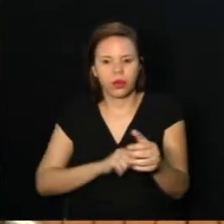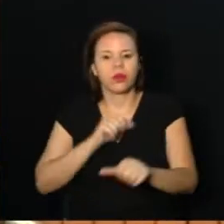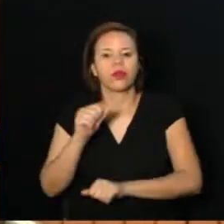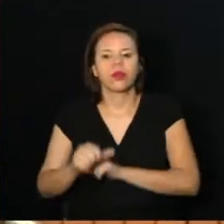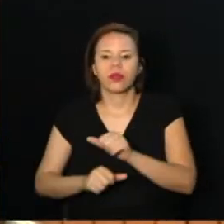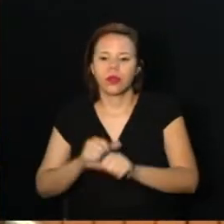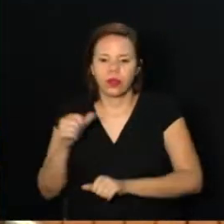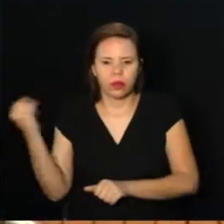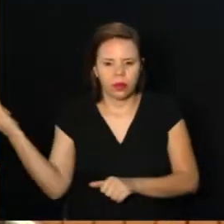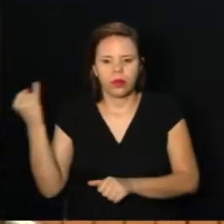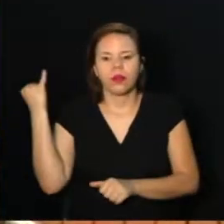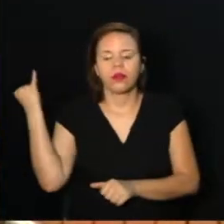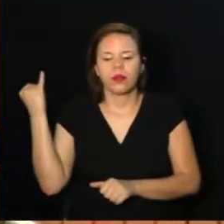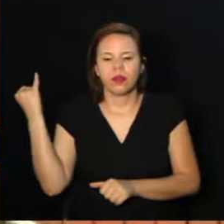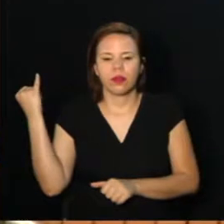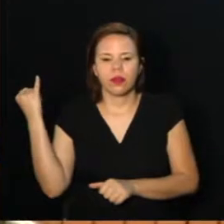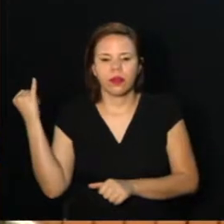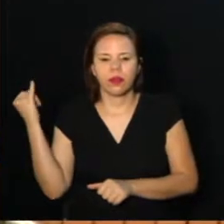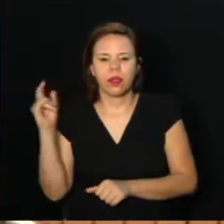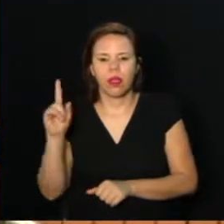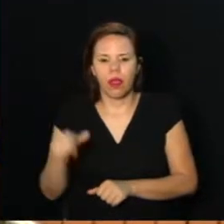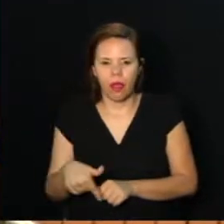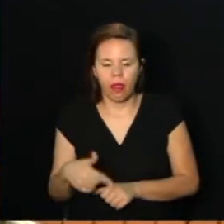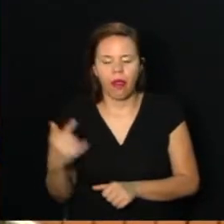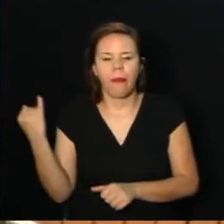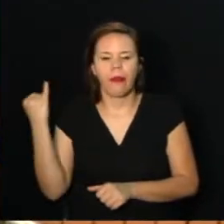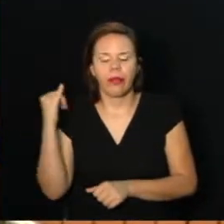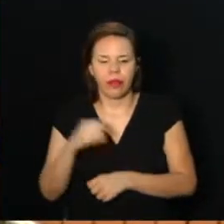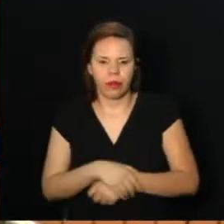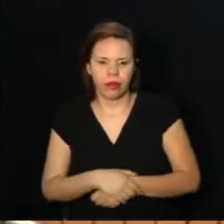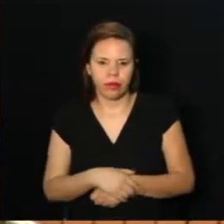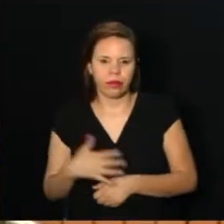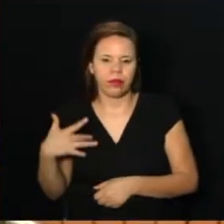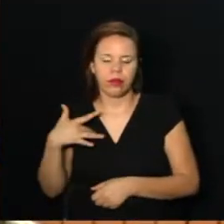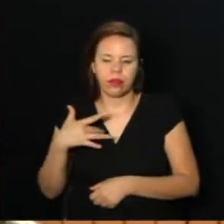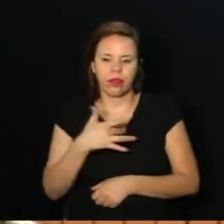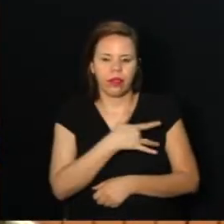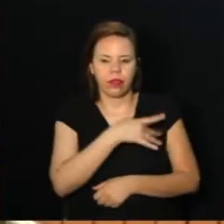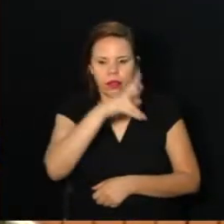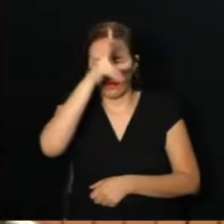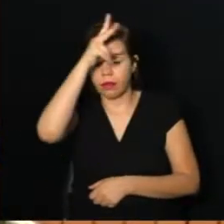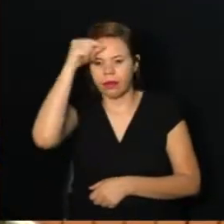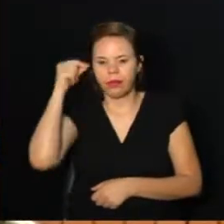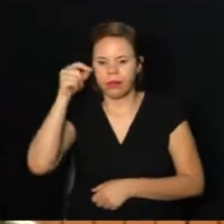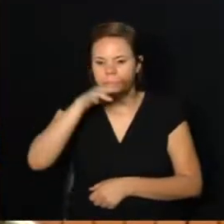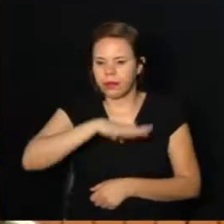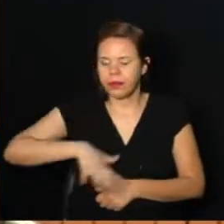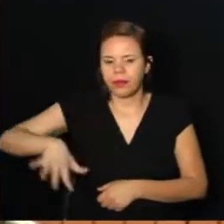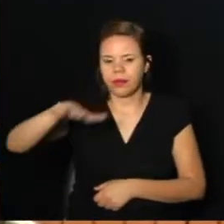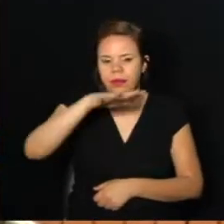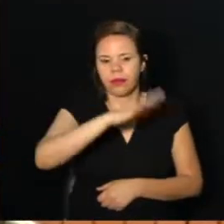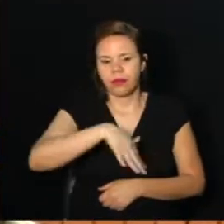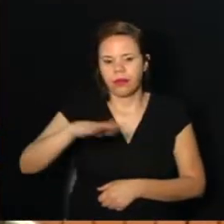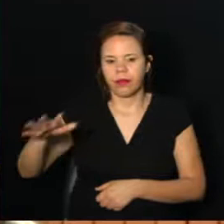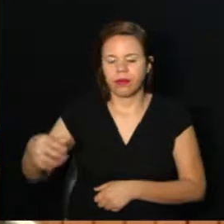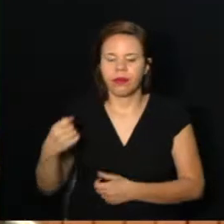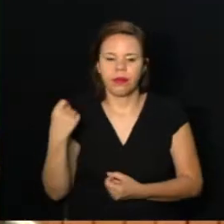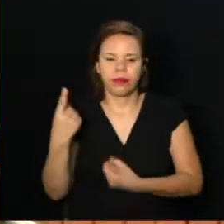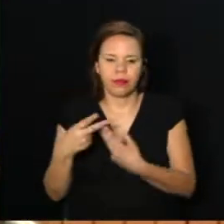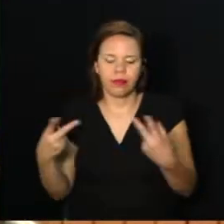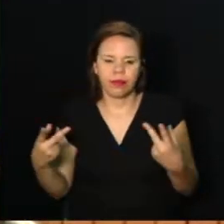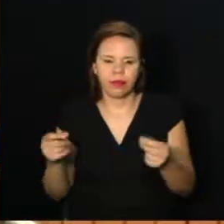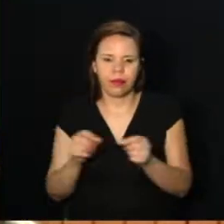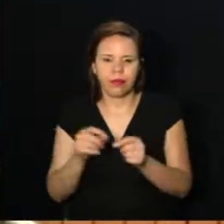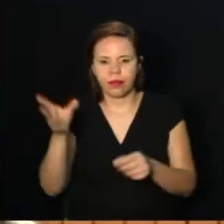questão importante e é uma questão importante de saúde pública. Em geral, crianças com algum tipo de distúrbio